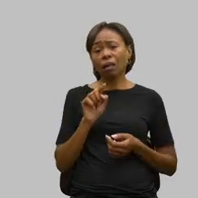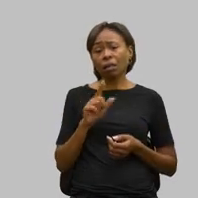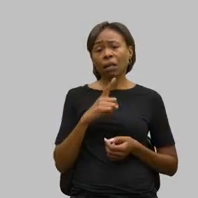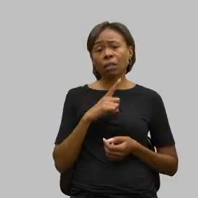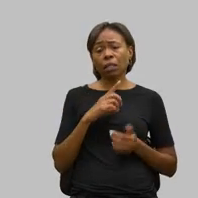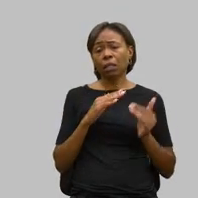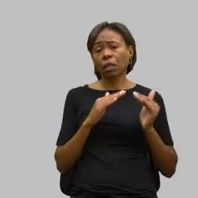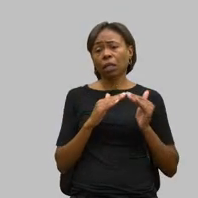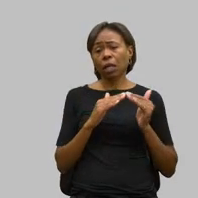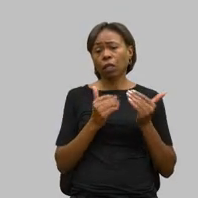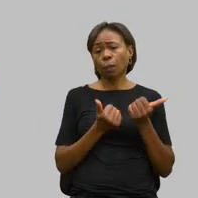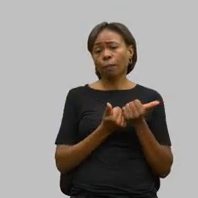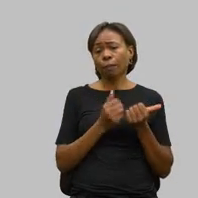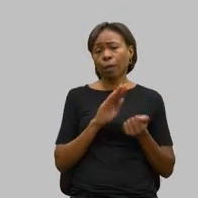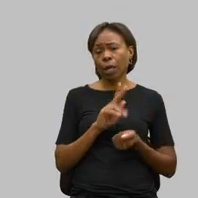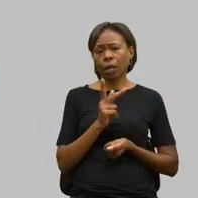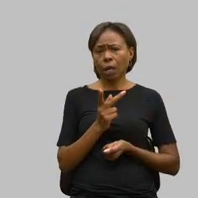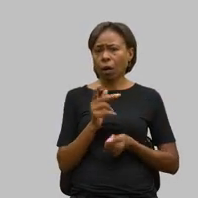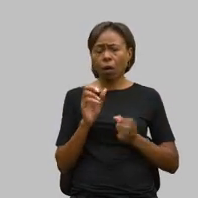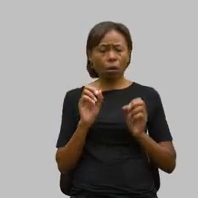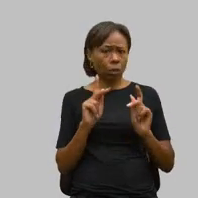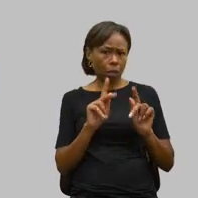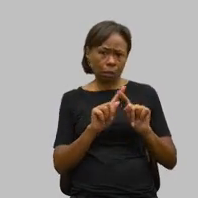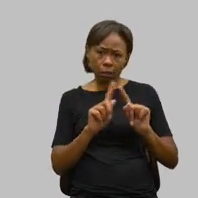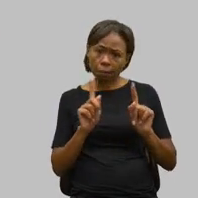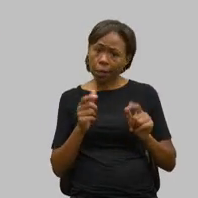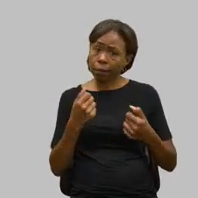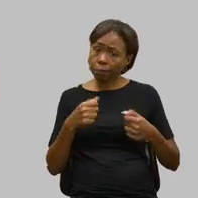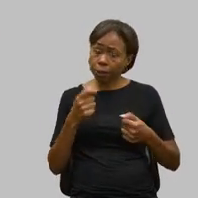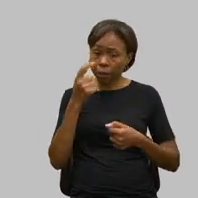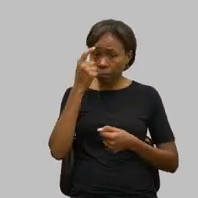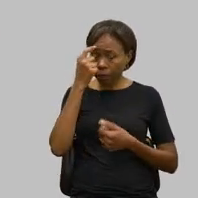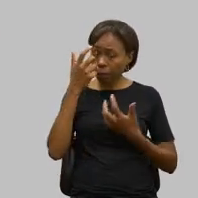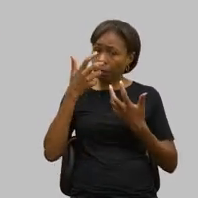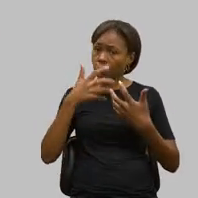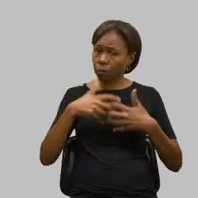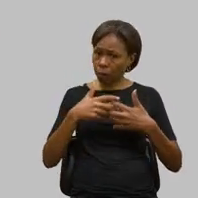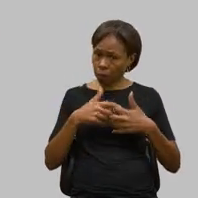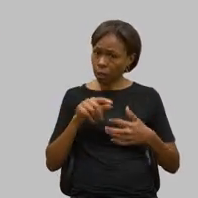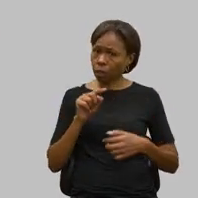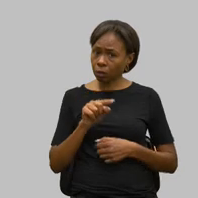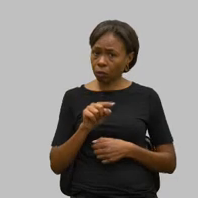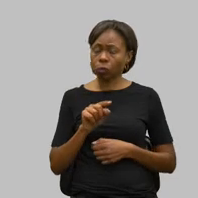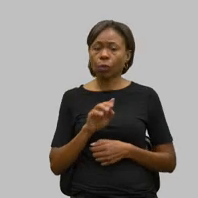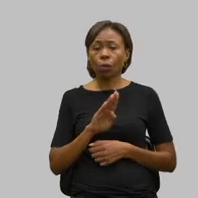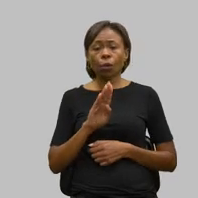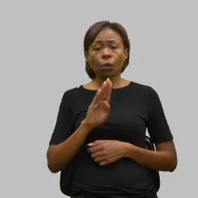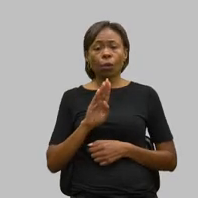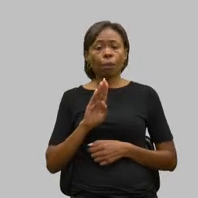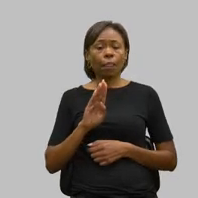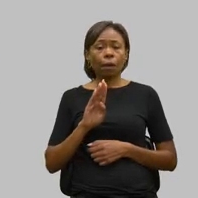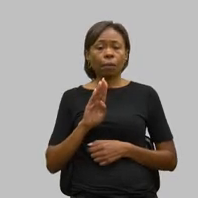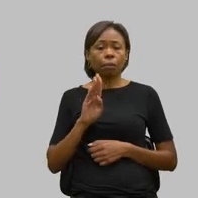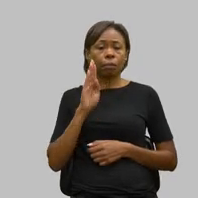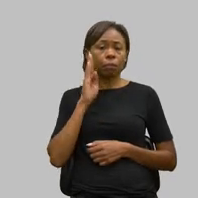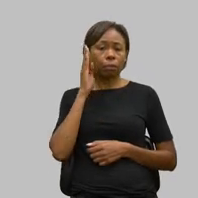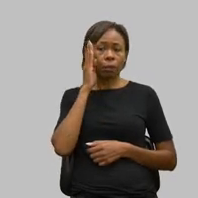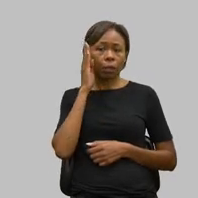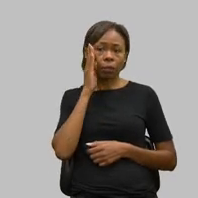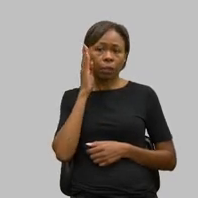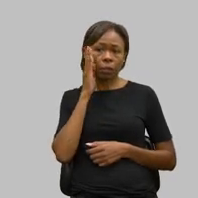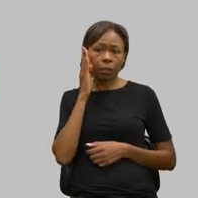Horizonte, a melhora, não sei, a gente tem que repensar isso aí. Barbacena está como 0,1